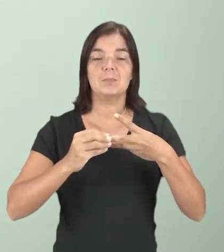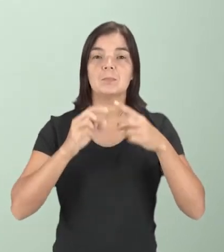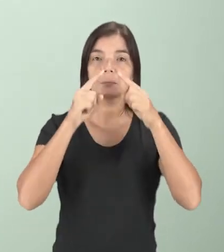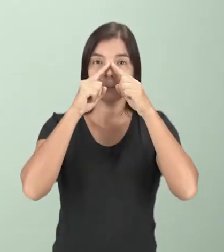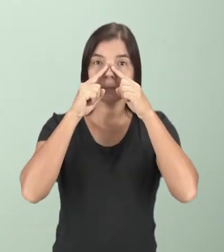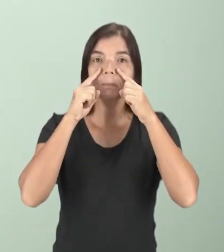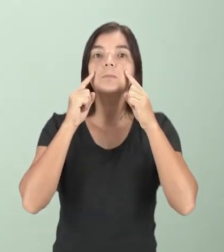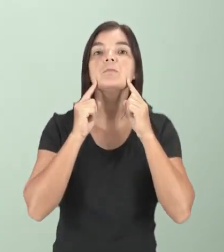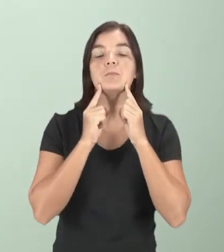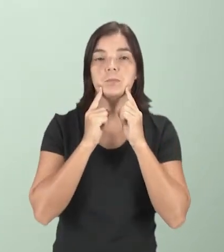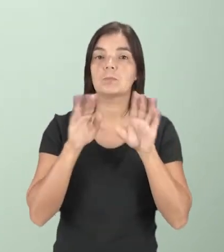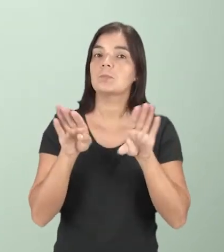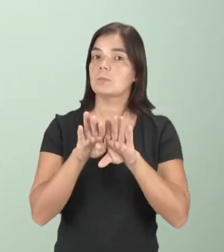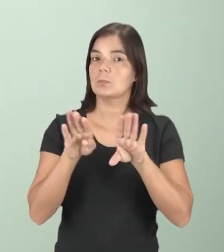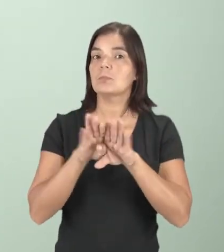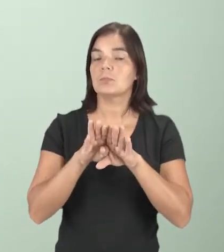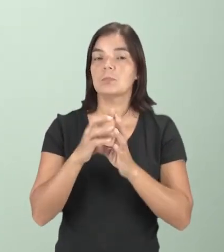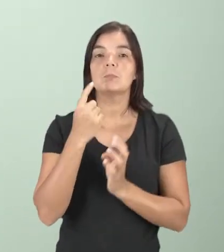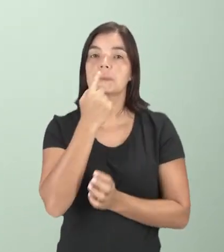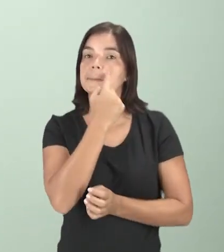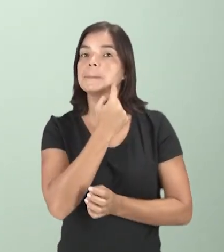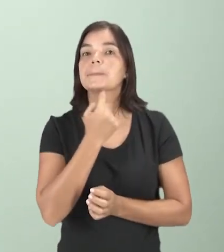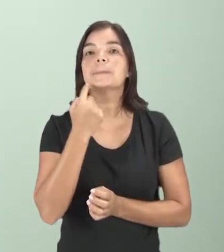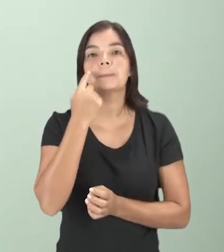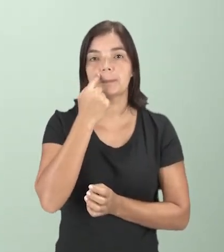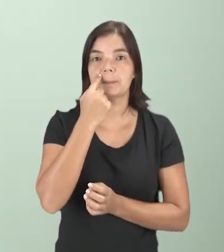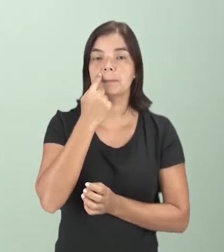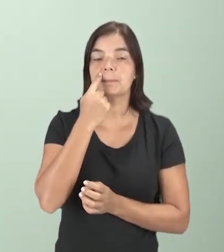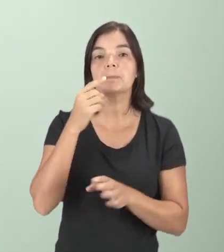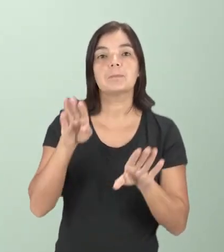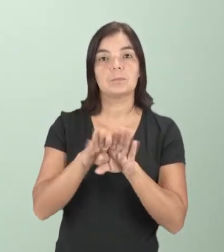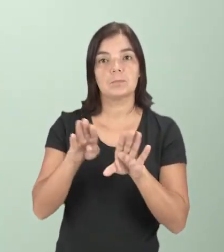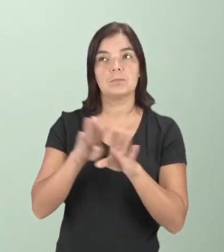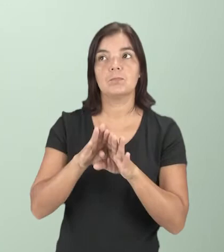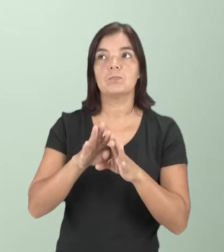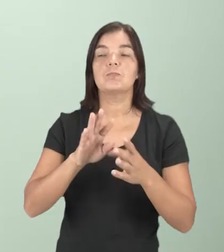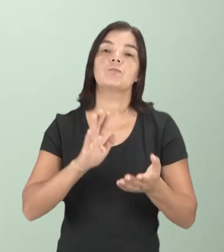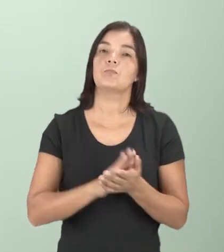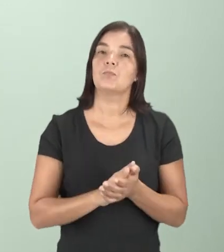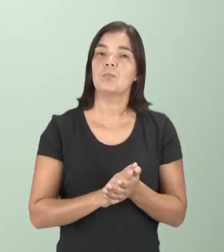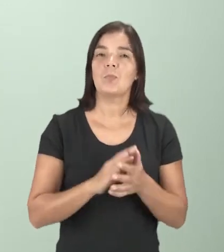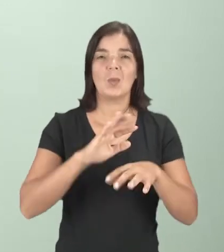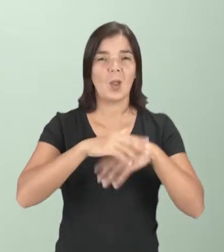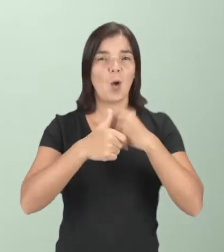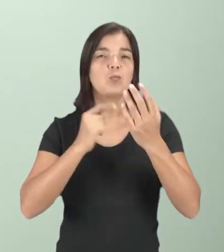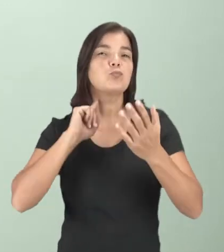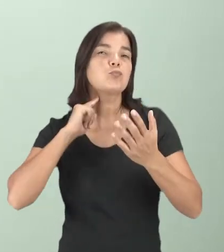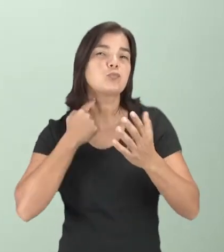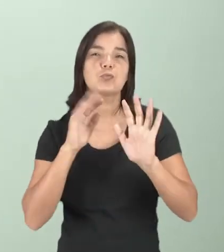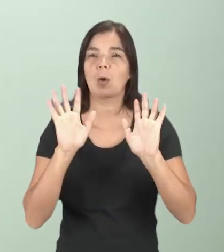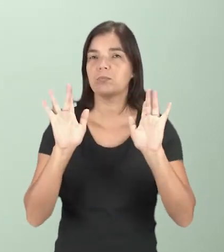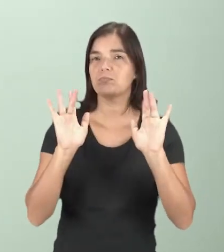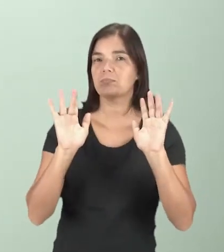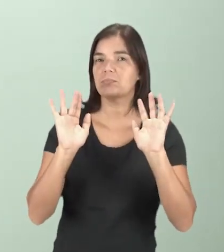cavidade nasal e vai ser pela boca, ao você contaminar a sua mão